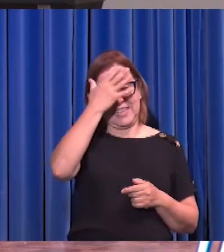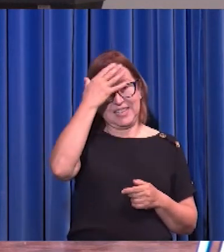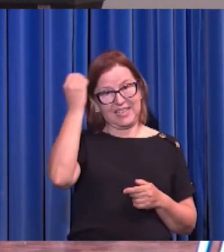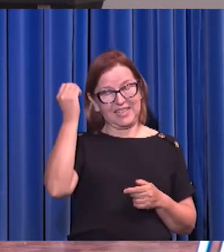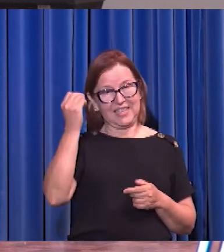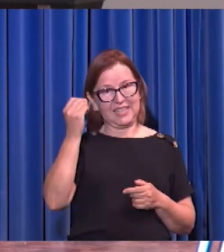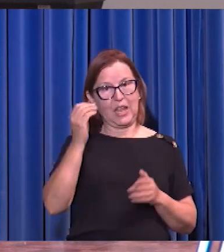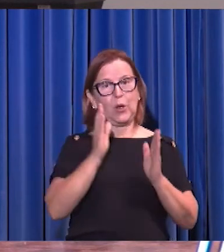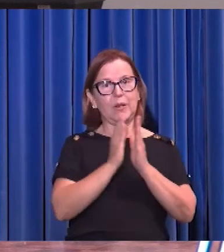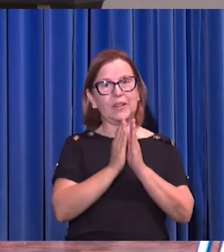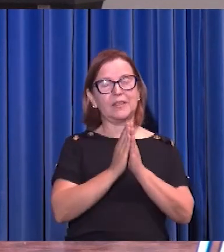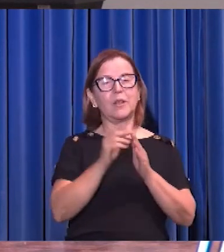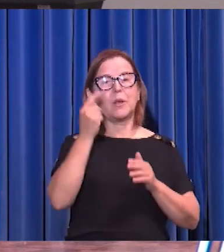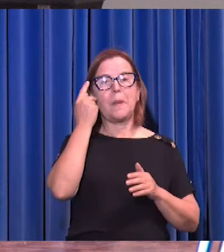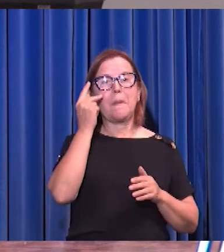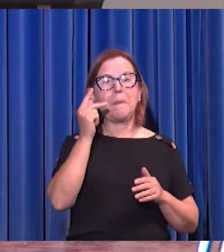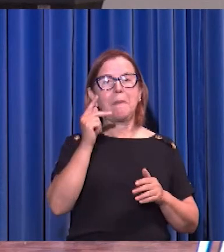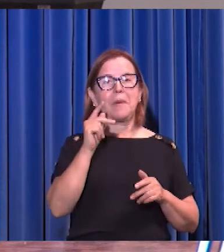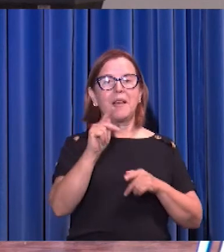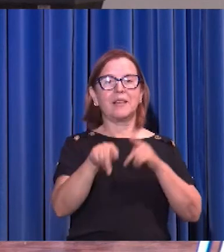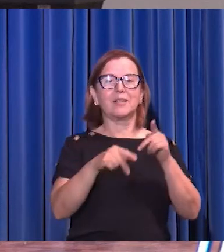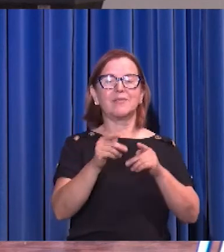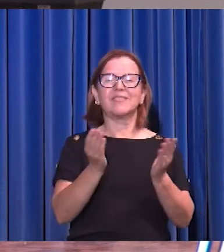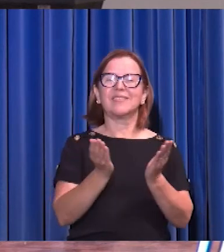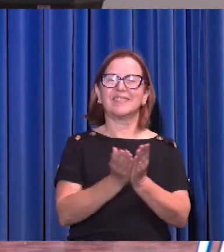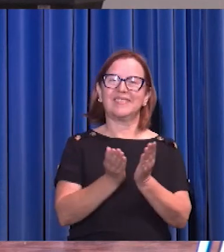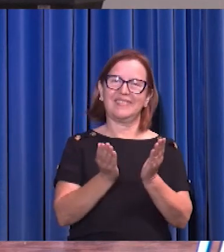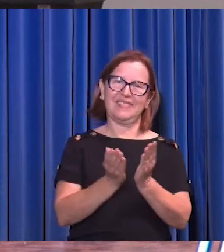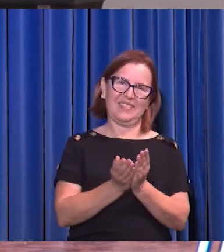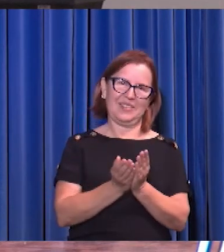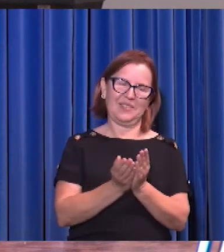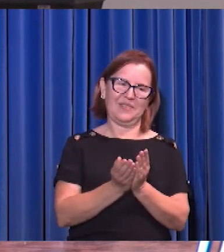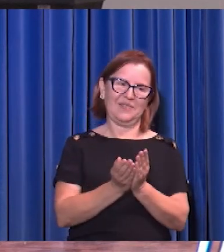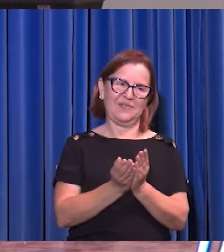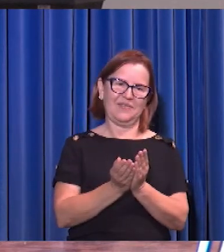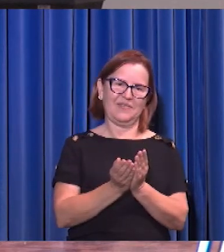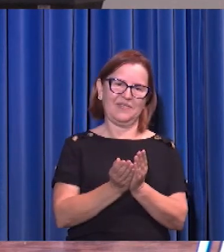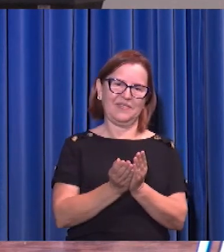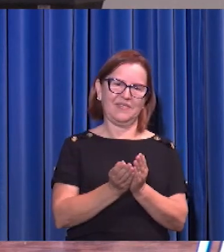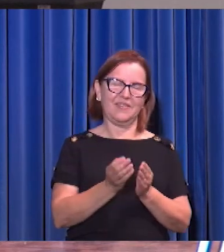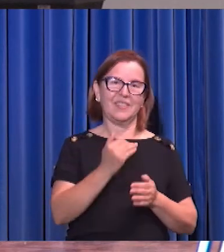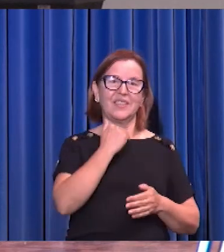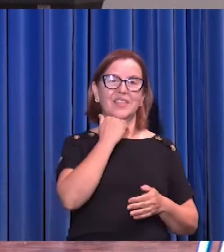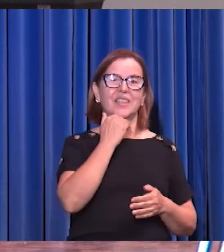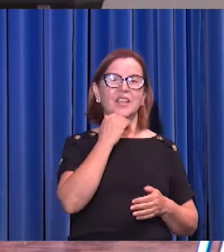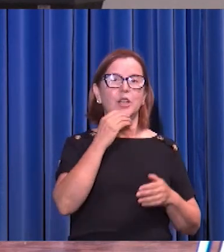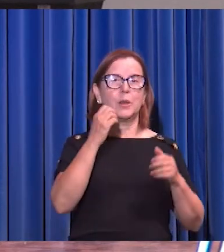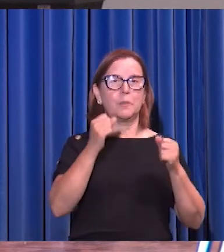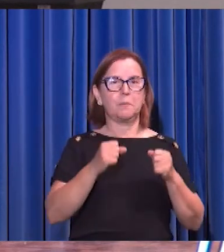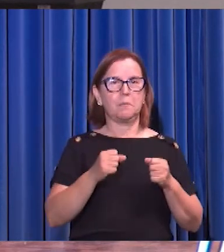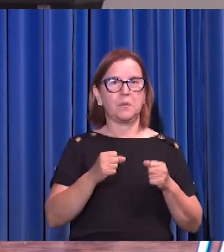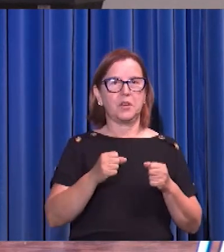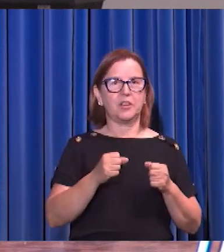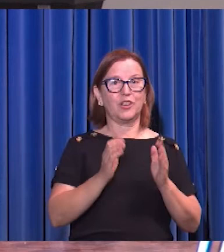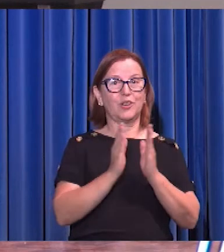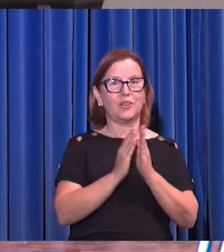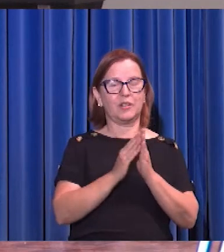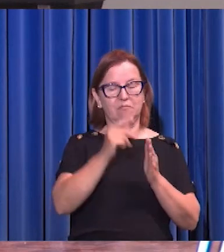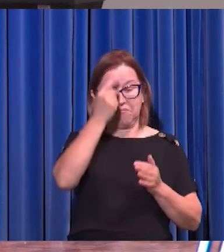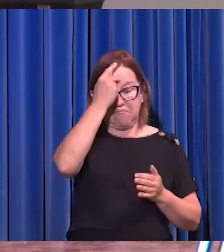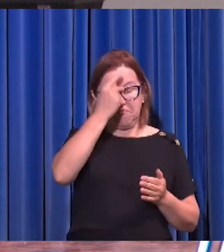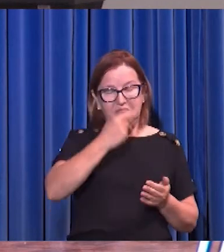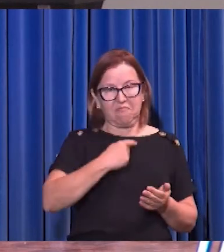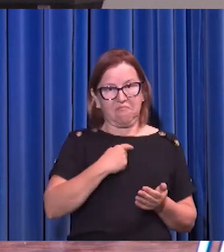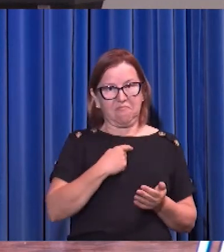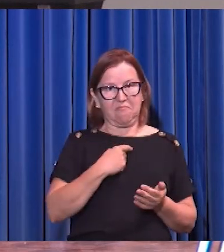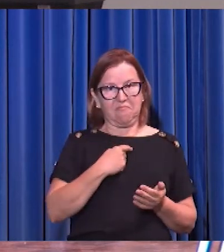para os cristãos, é para os crentes. Ninguém pode orar de si para si mesmo,